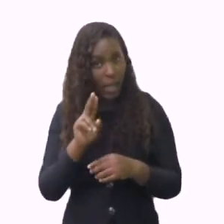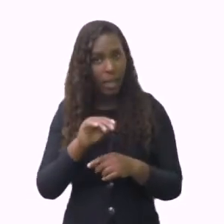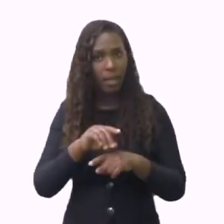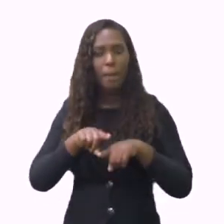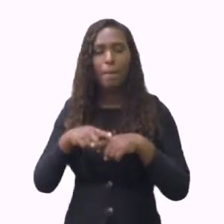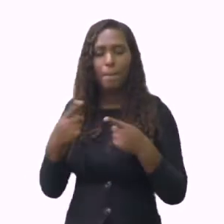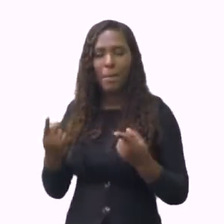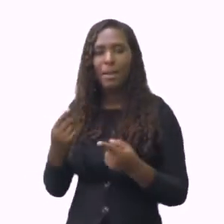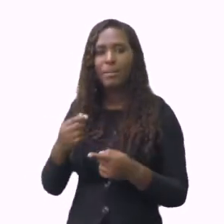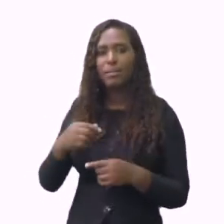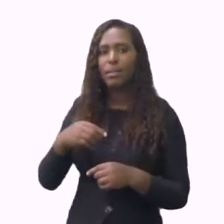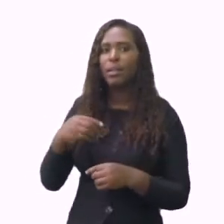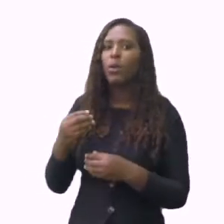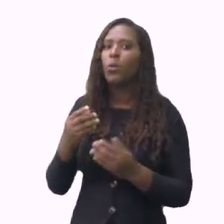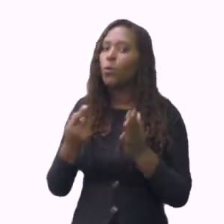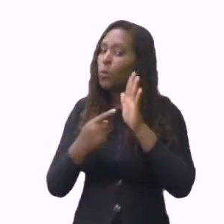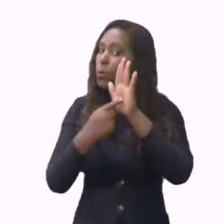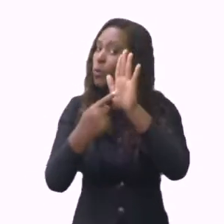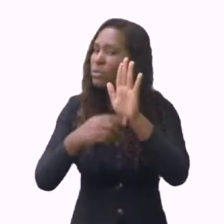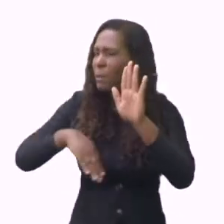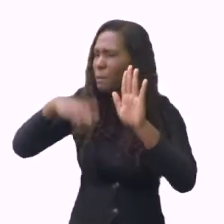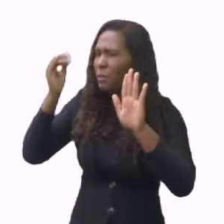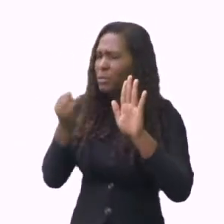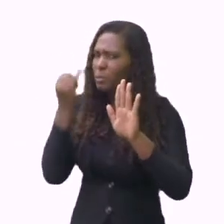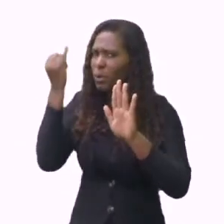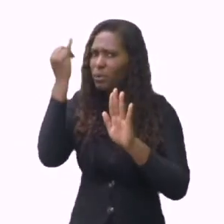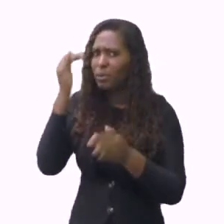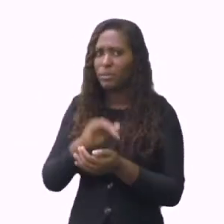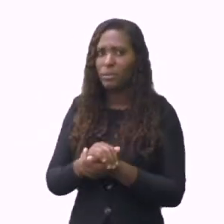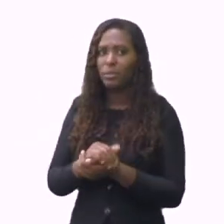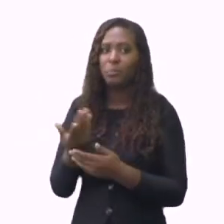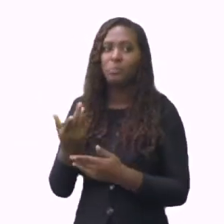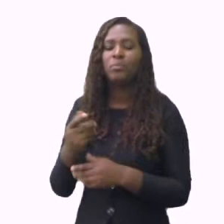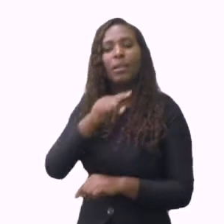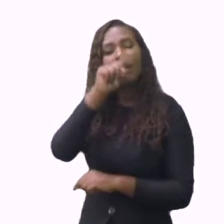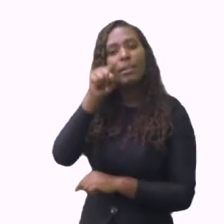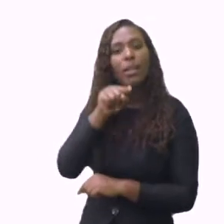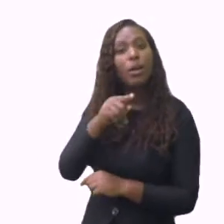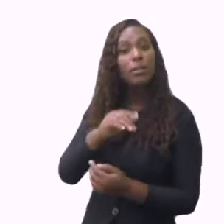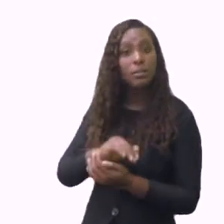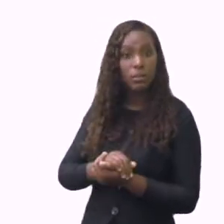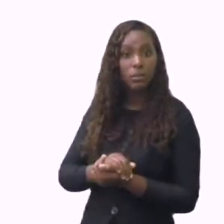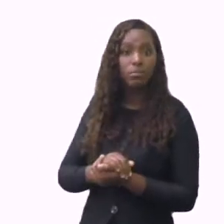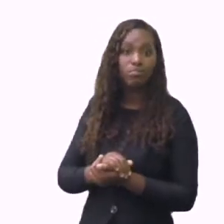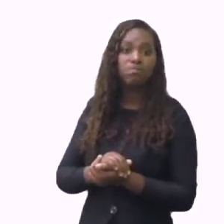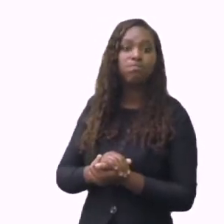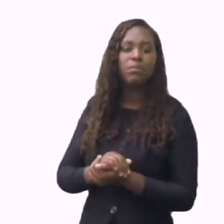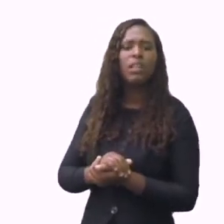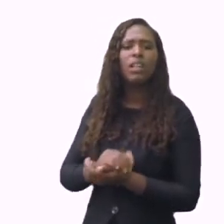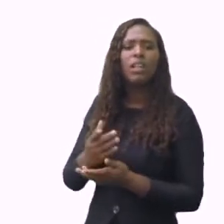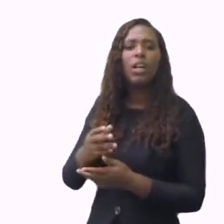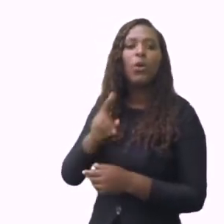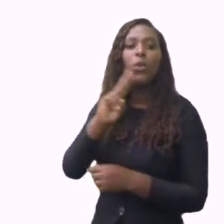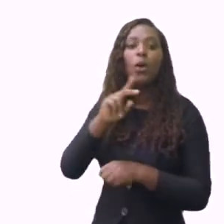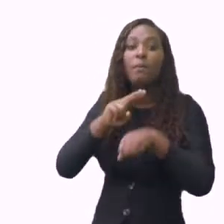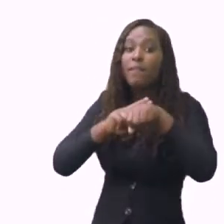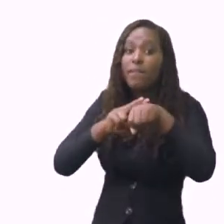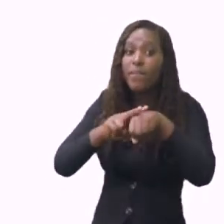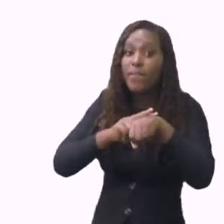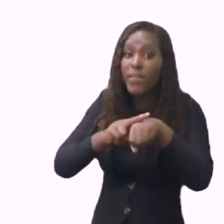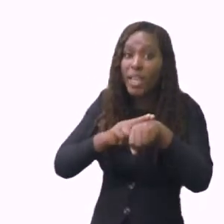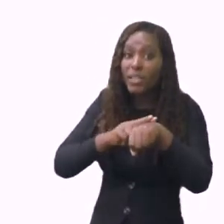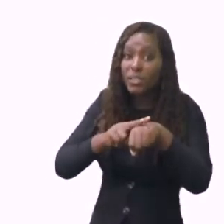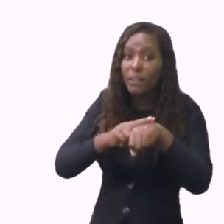vamos para a interrogação. Todo sinal de pontuação, ele tem um nome. Então, se você for usar esse sinal que está